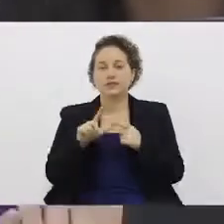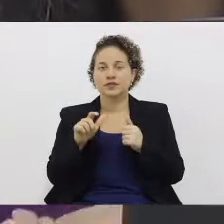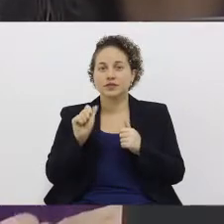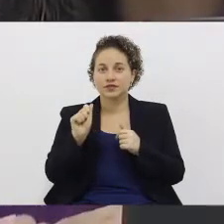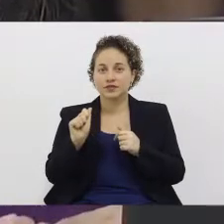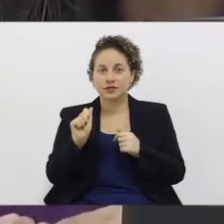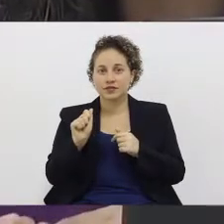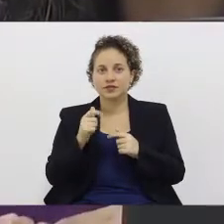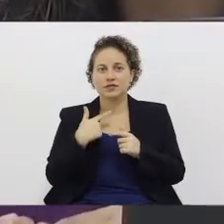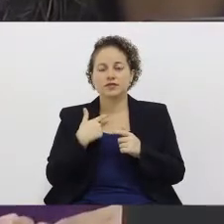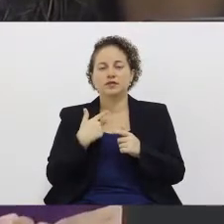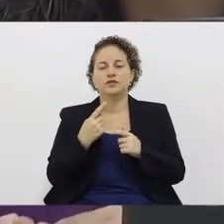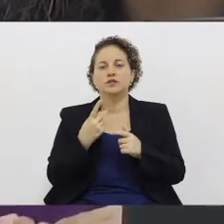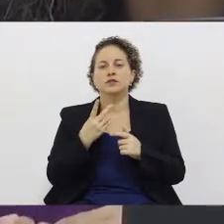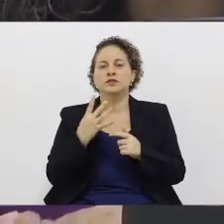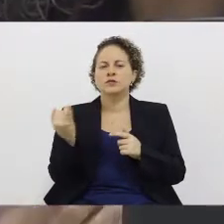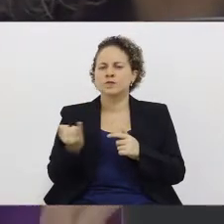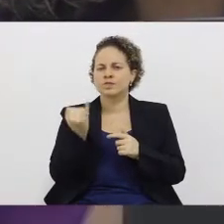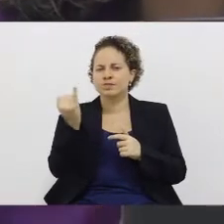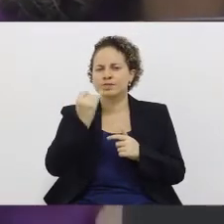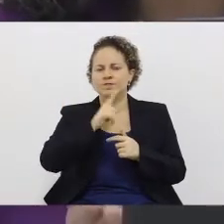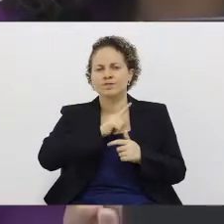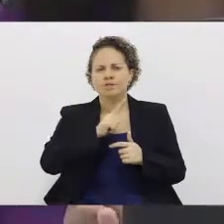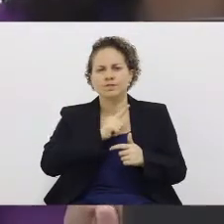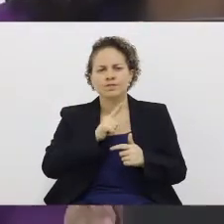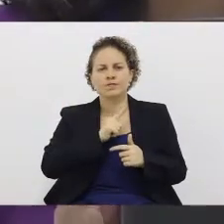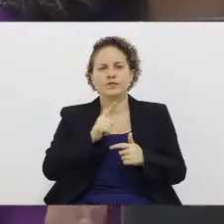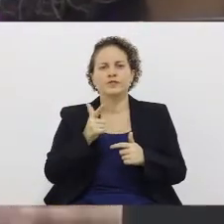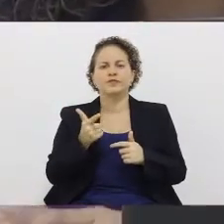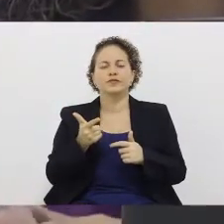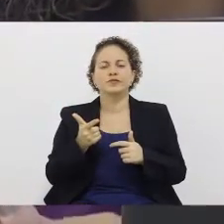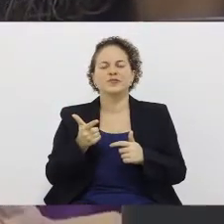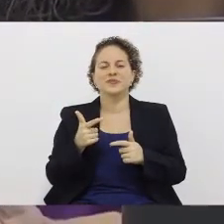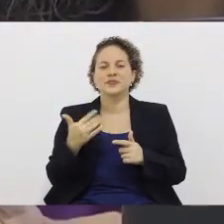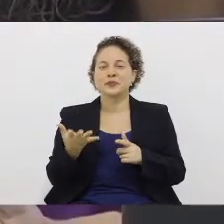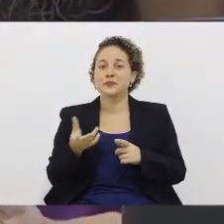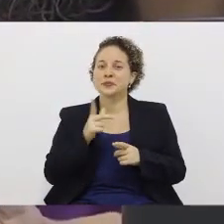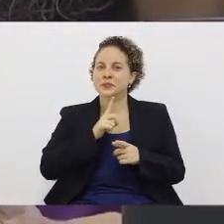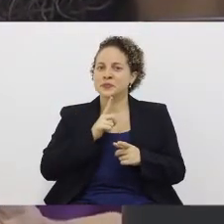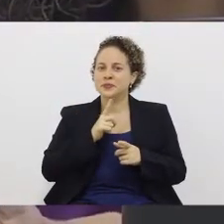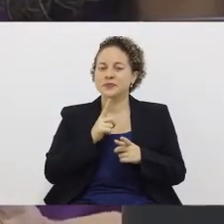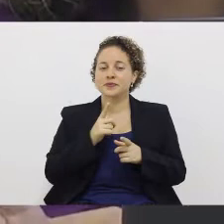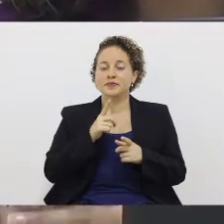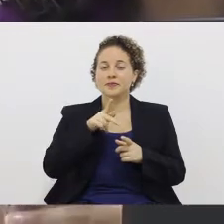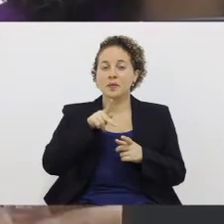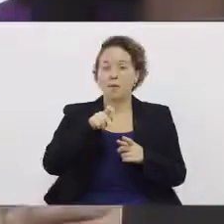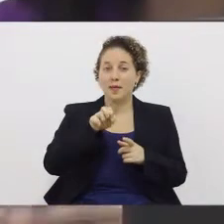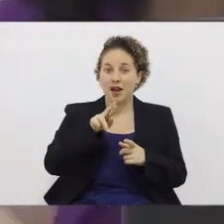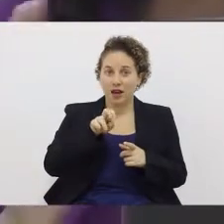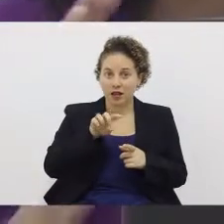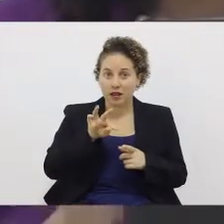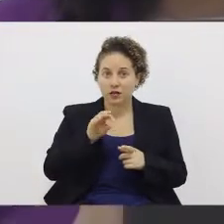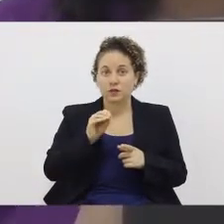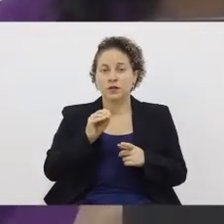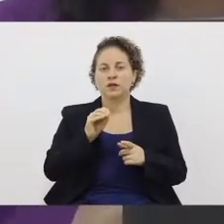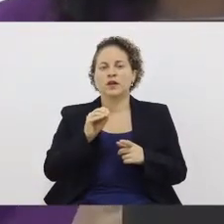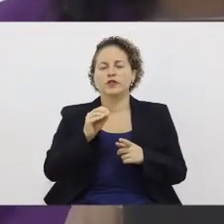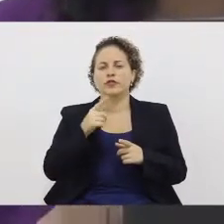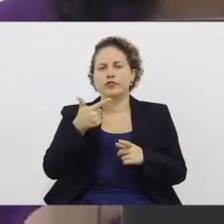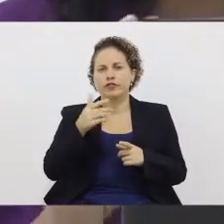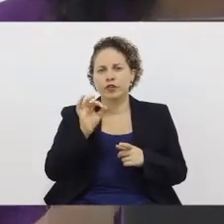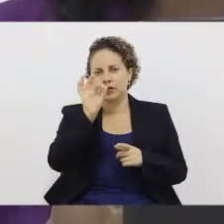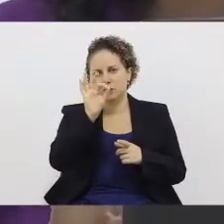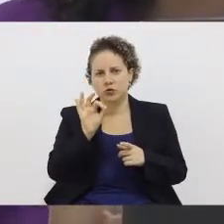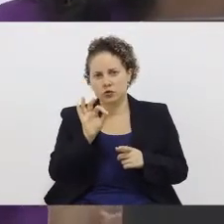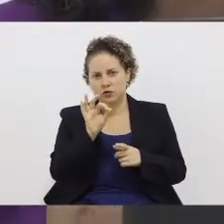itens, mas são itens muito importantes. Essa curva ABC, ela segue a regra de Pareto, que diz que